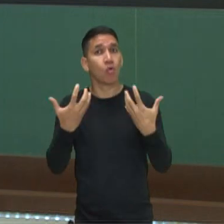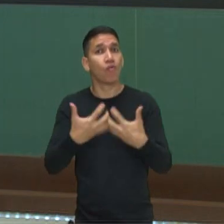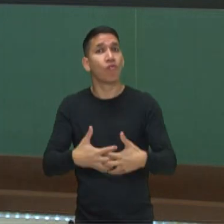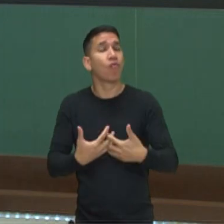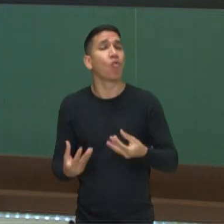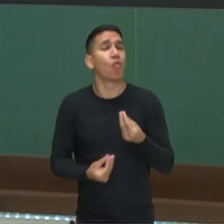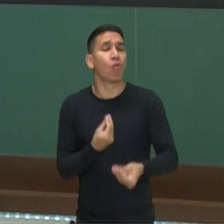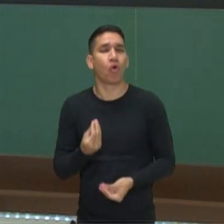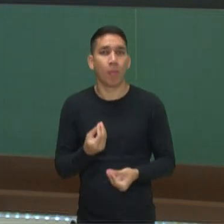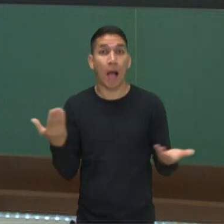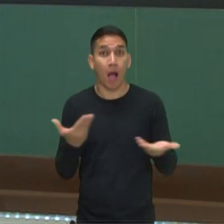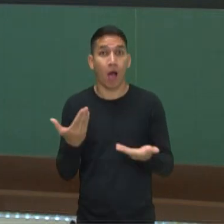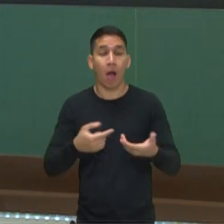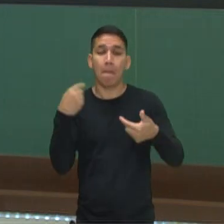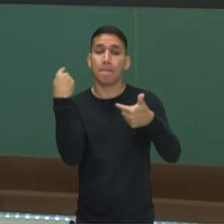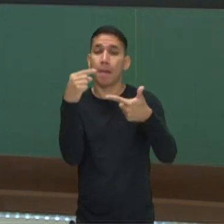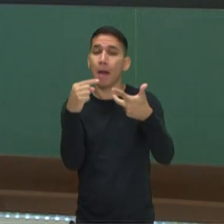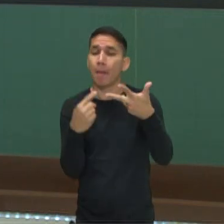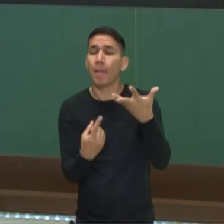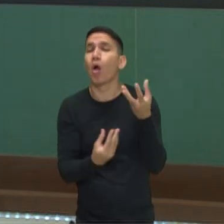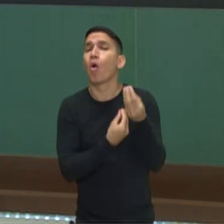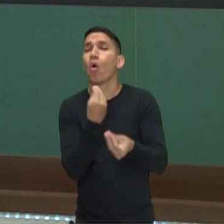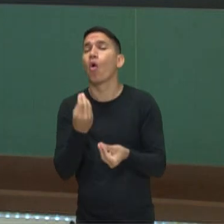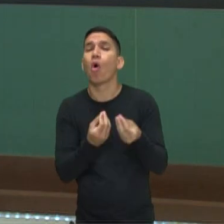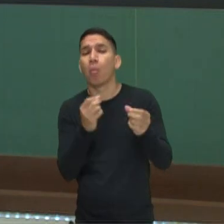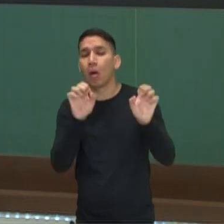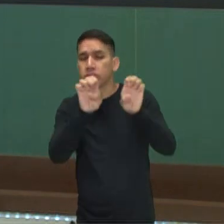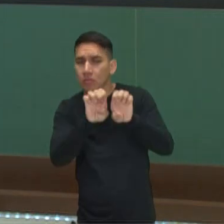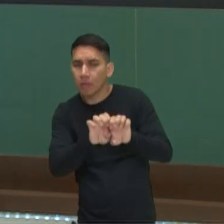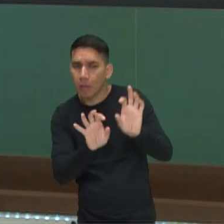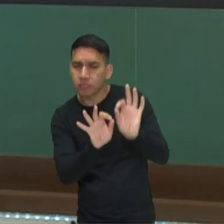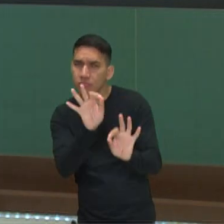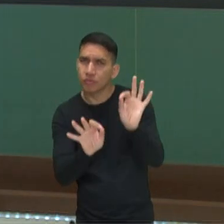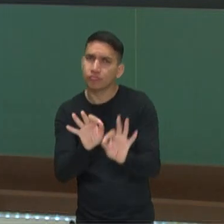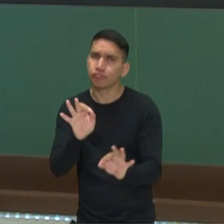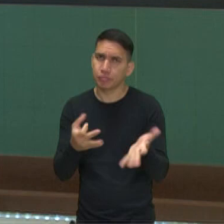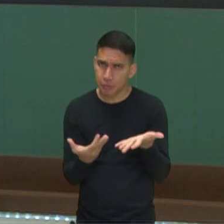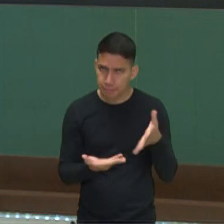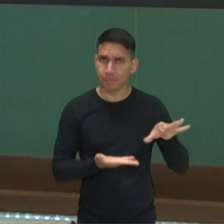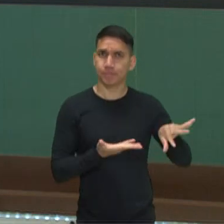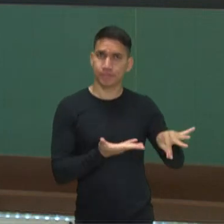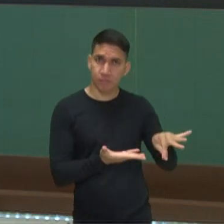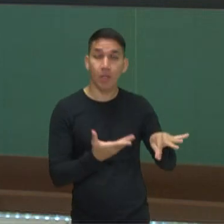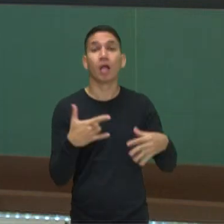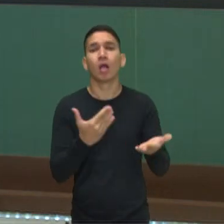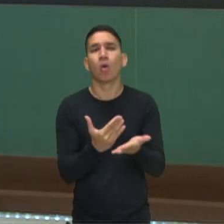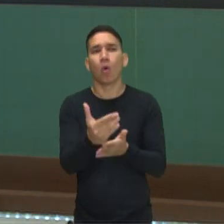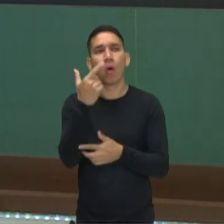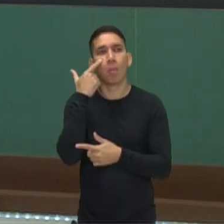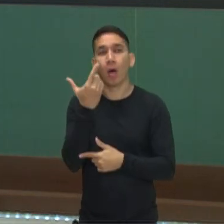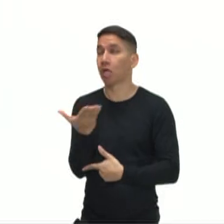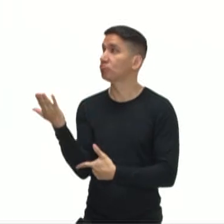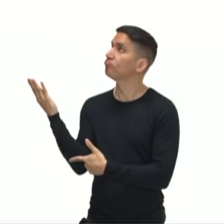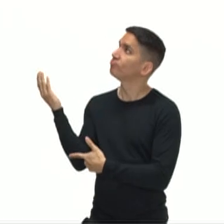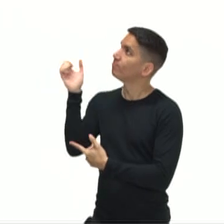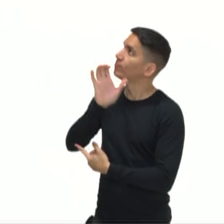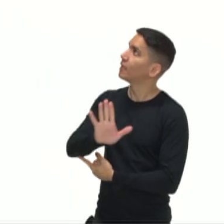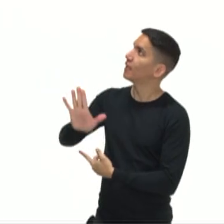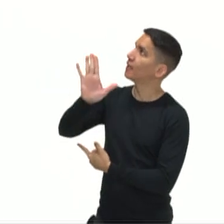caracterizar, conhecer as estruturas desse sistema. Para a gente começar, dá uma olhada nessa imagem